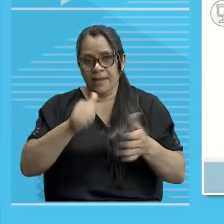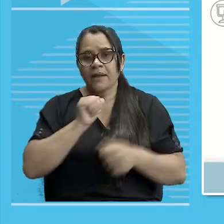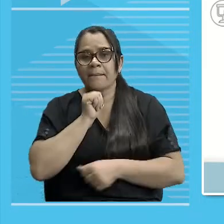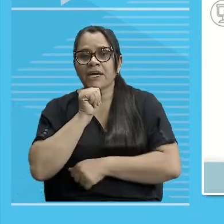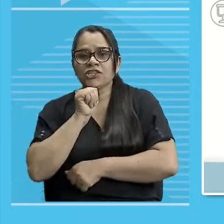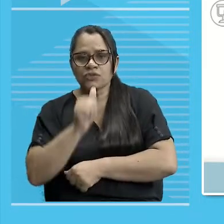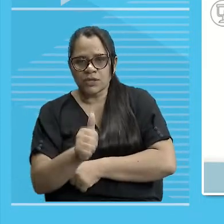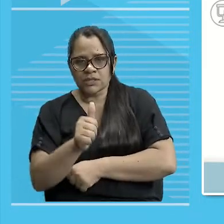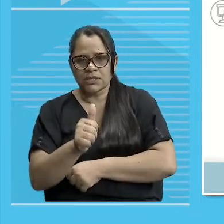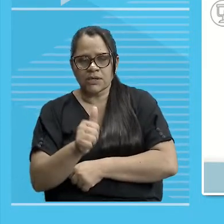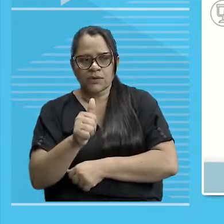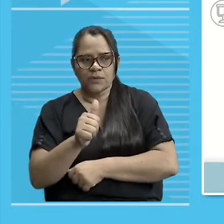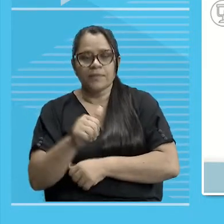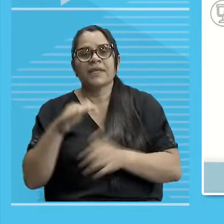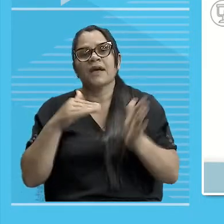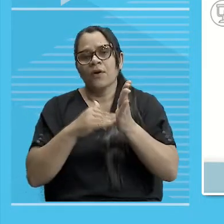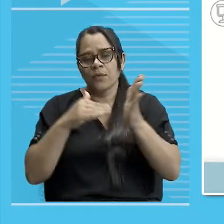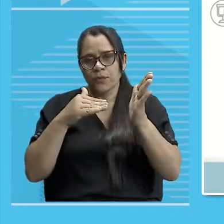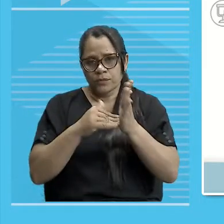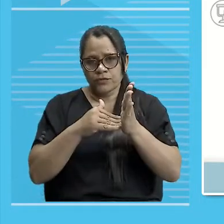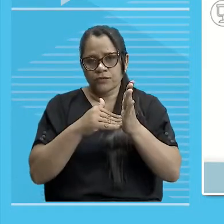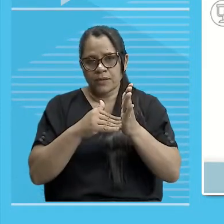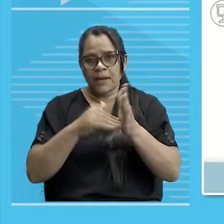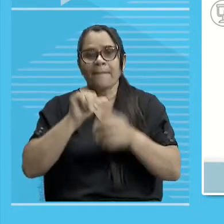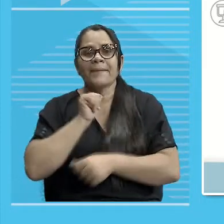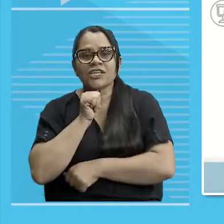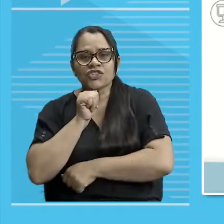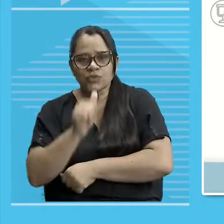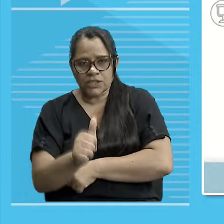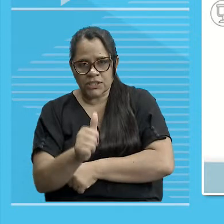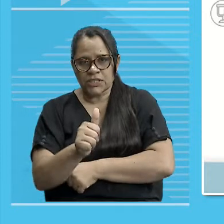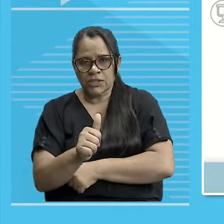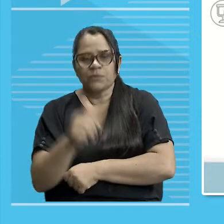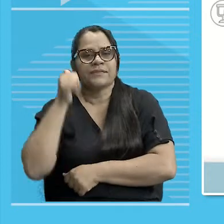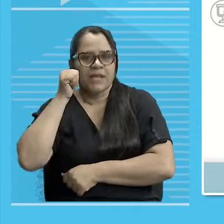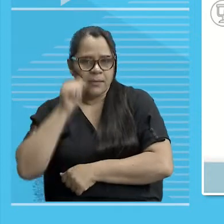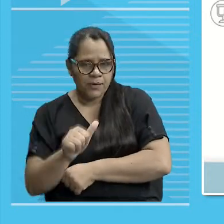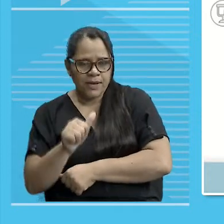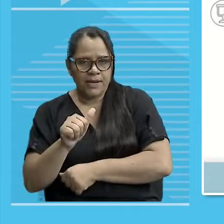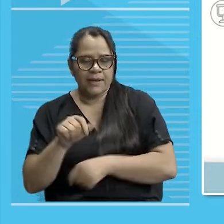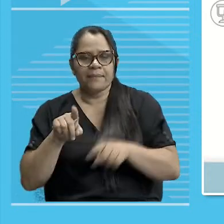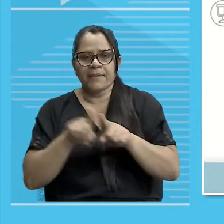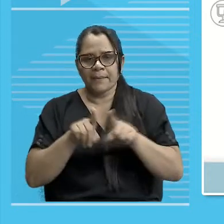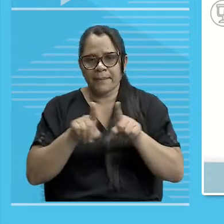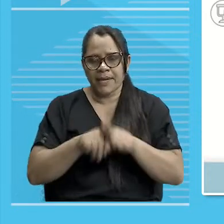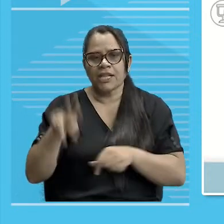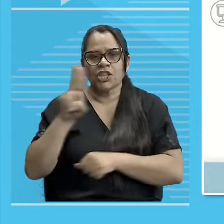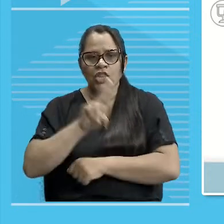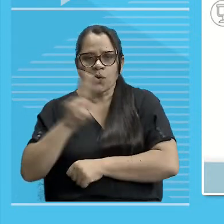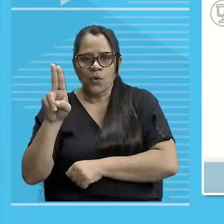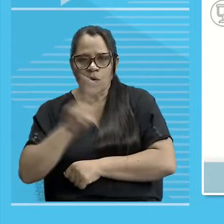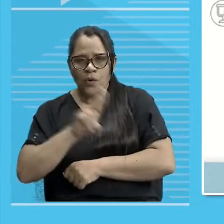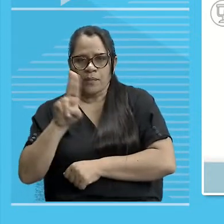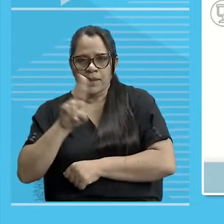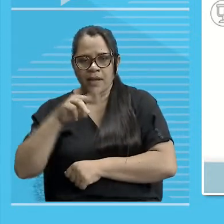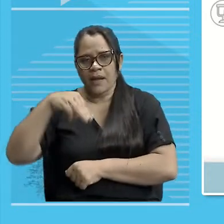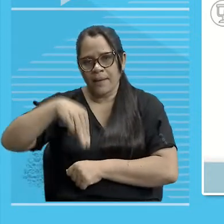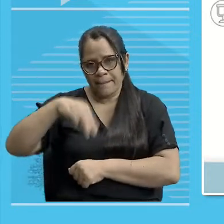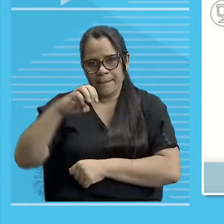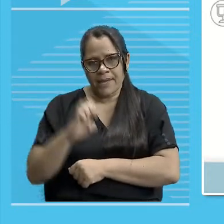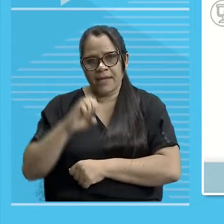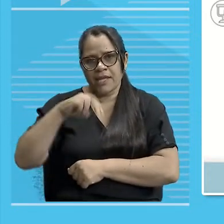menstruação. E a última menstruação da mulher é chamada de